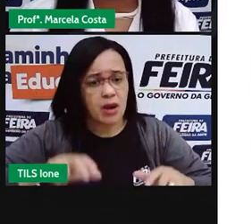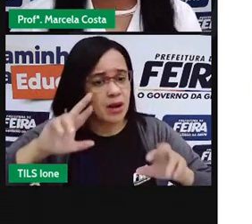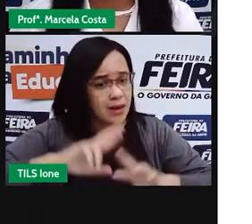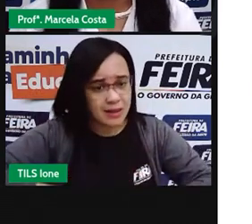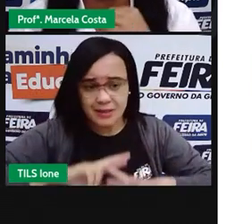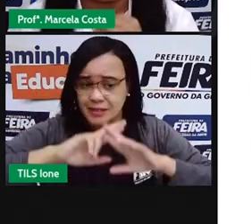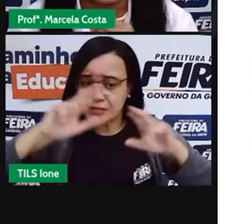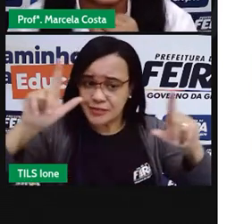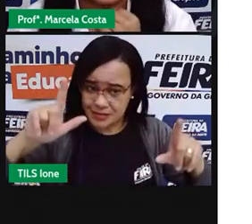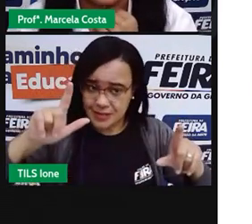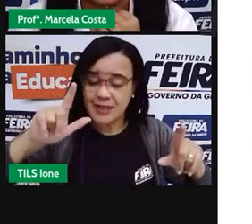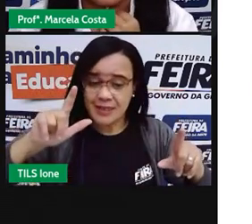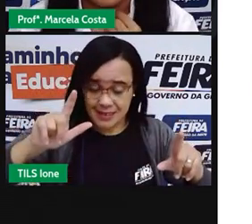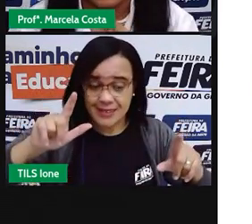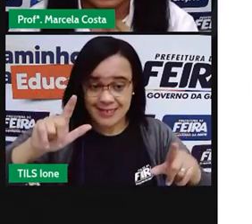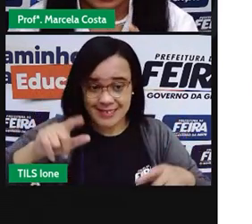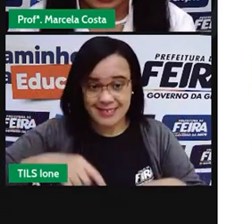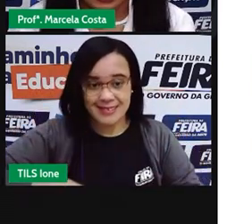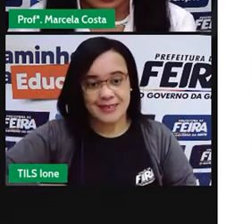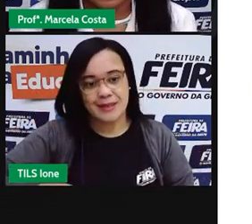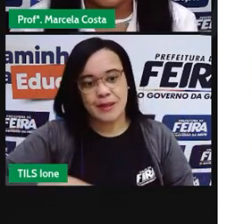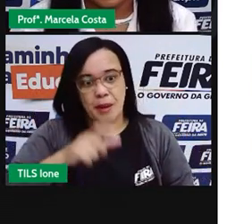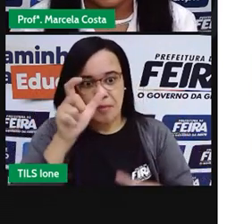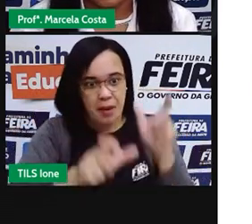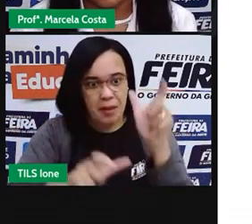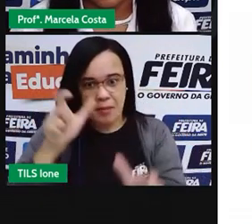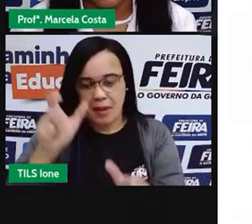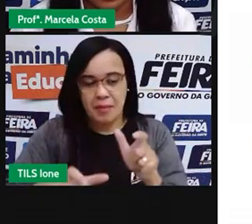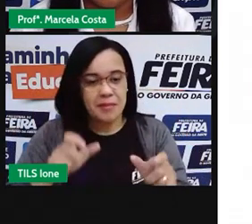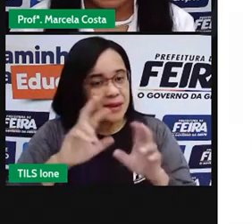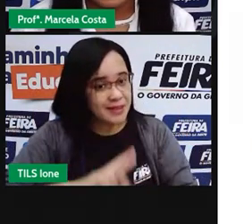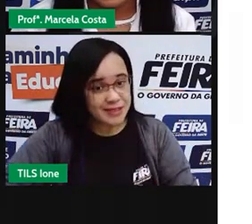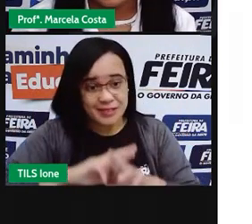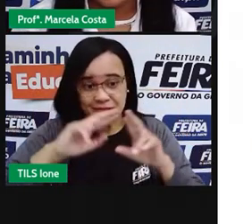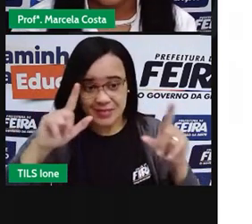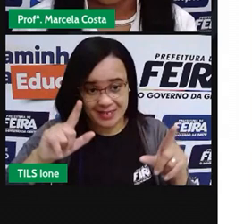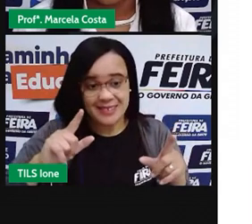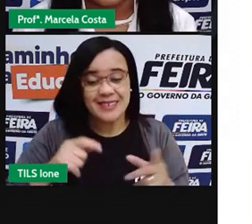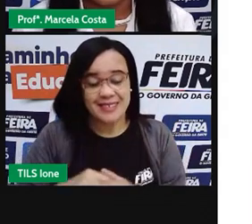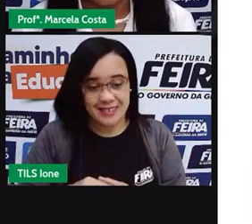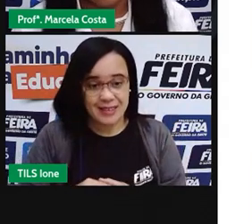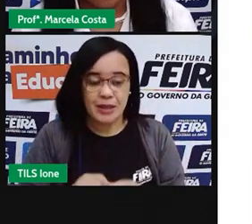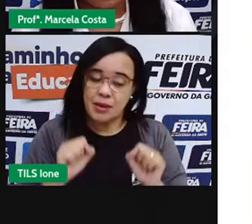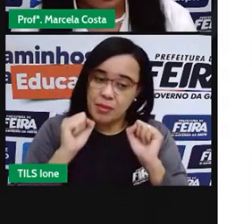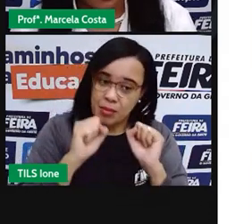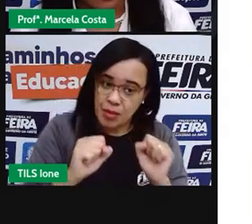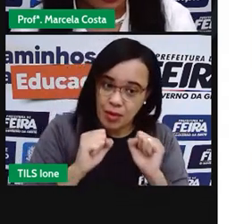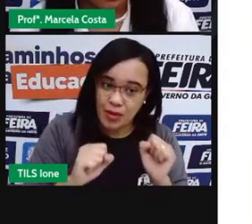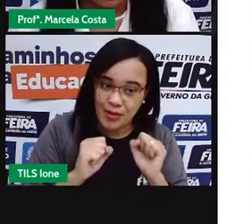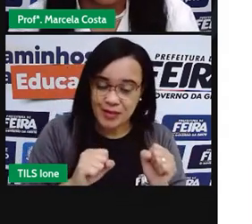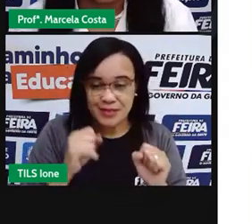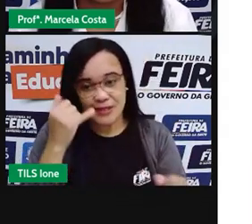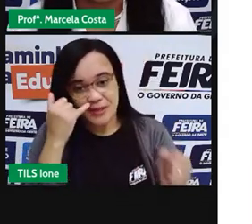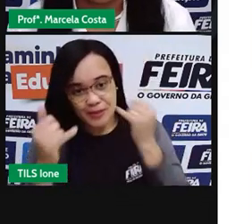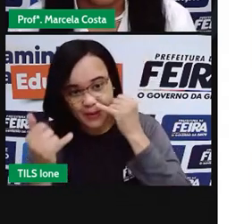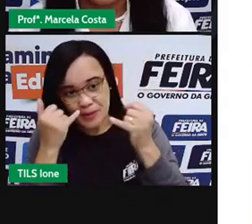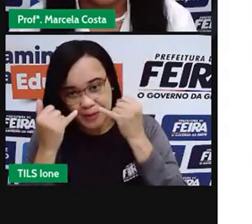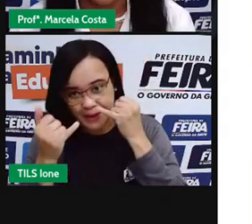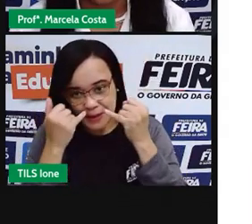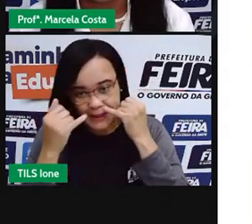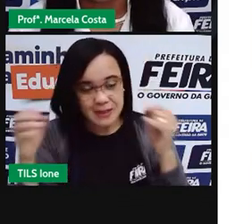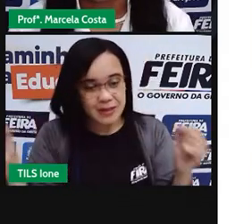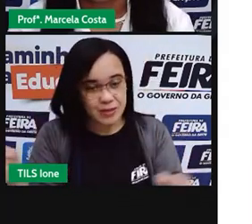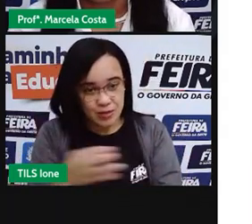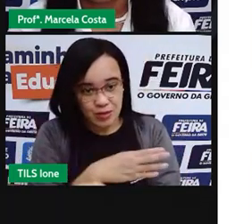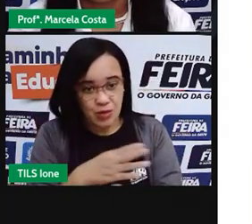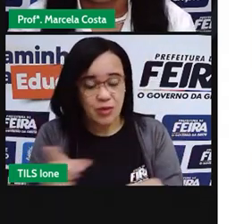Você consegue ler essa releitura pesquisando por essas informações. O